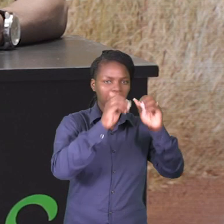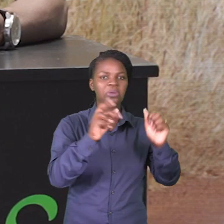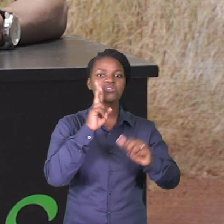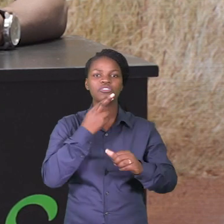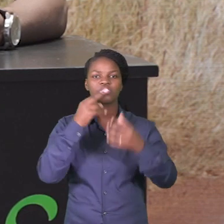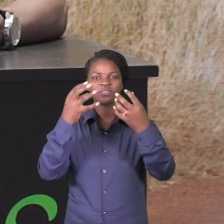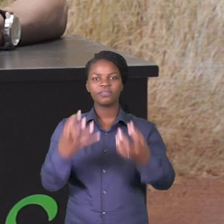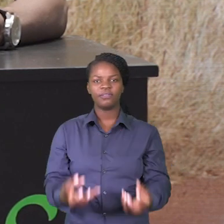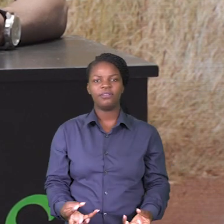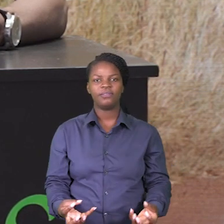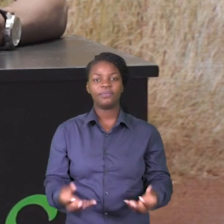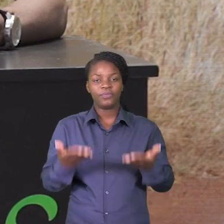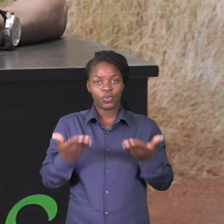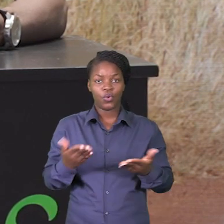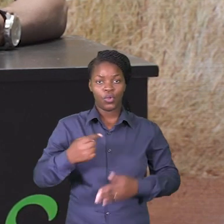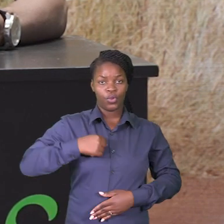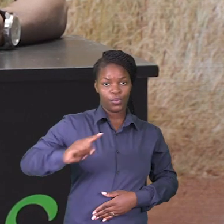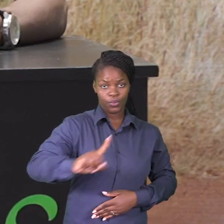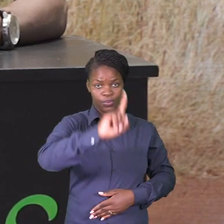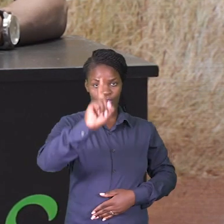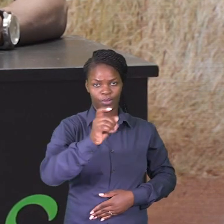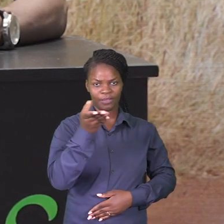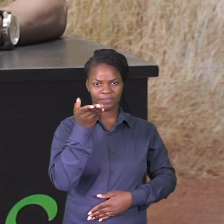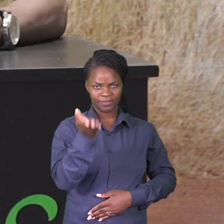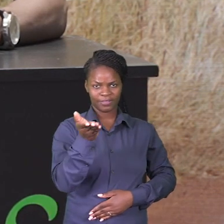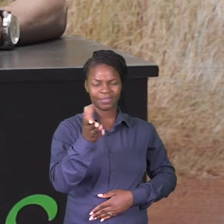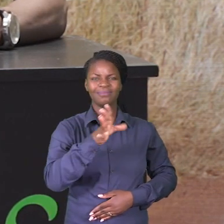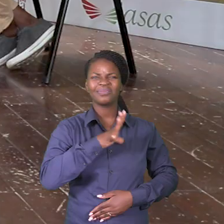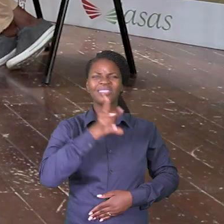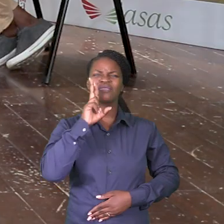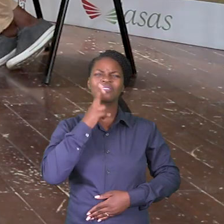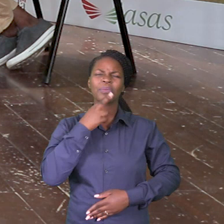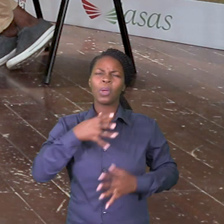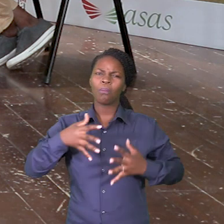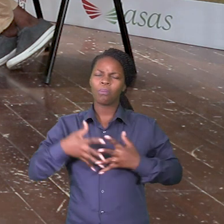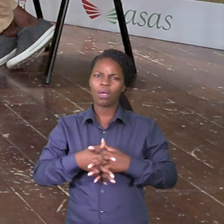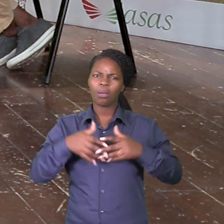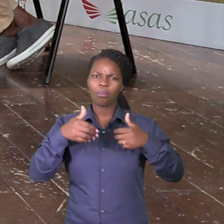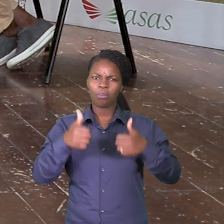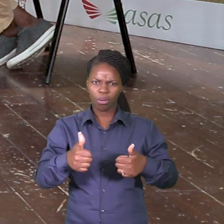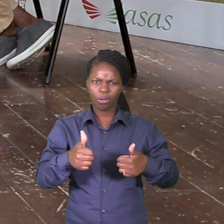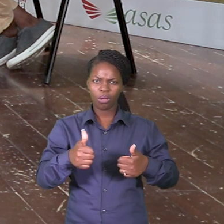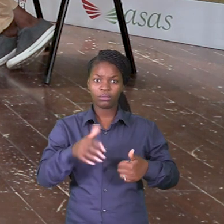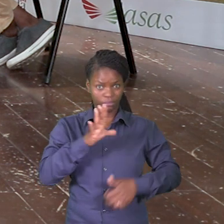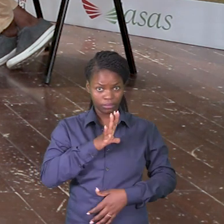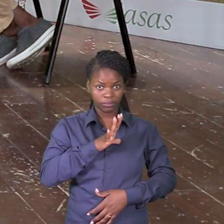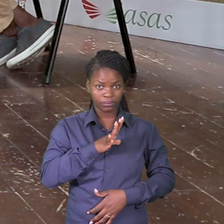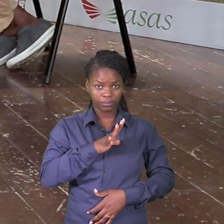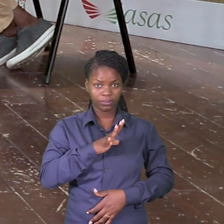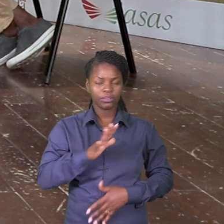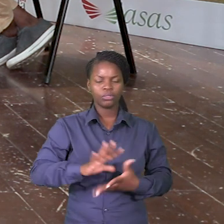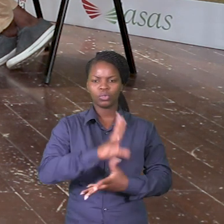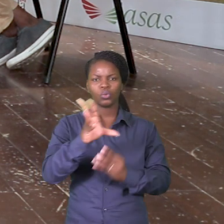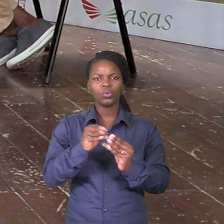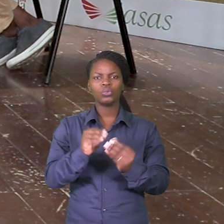resposta e a pergunta que lhe faço agora e em relação a este ponto é será que existe uma resposta eficaz e coordenada Entre